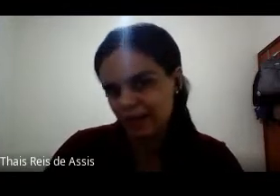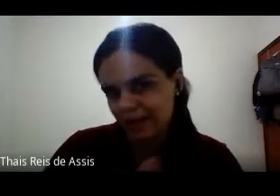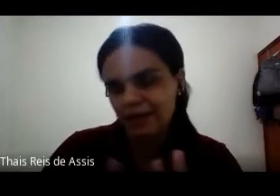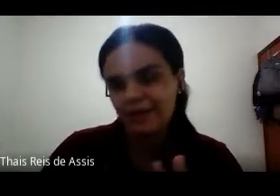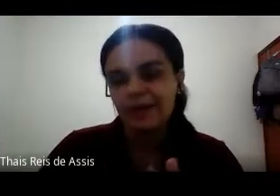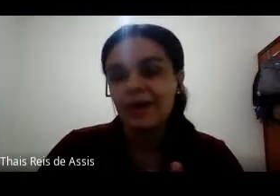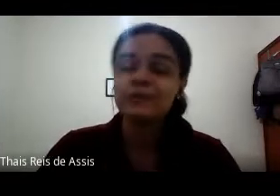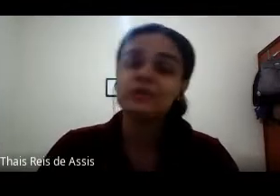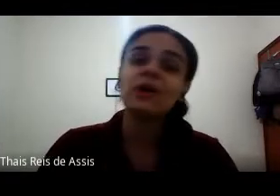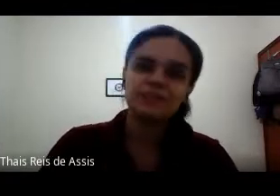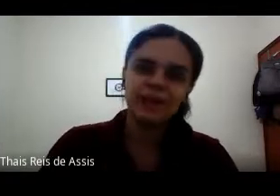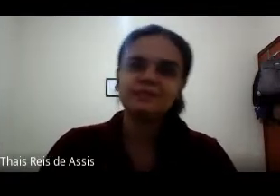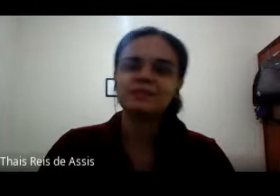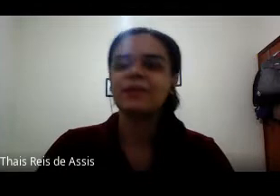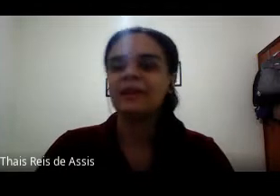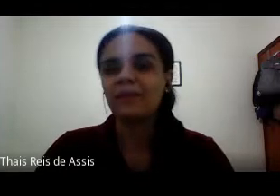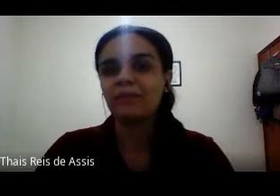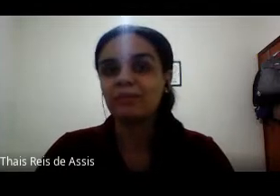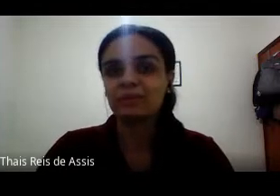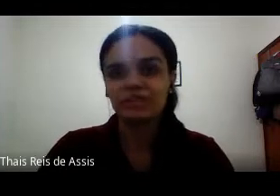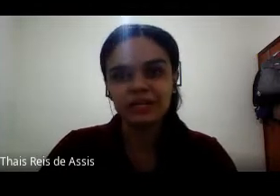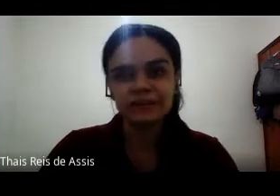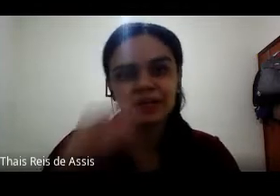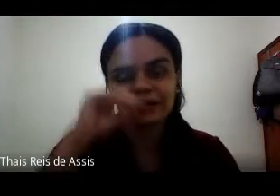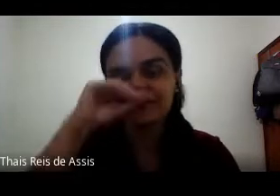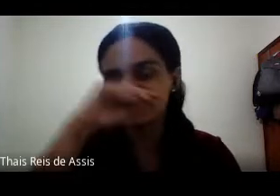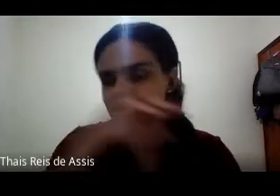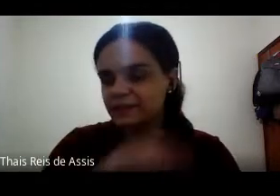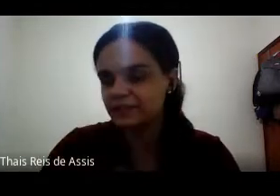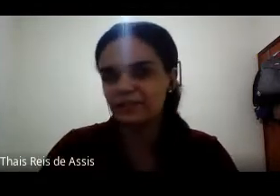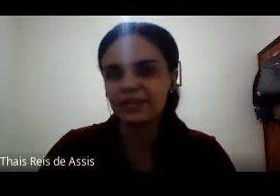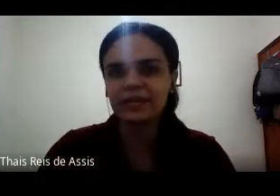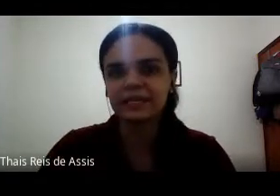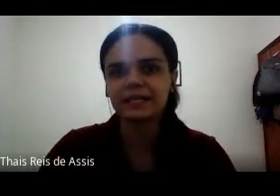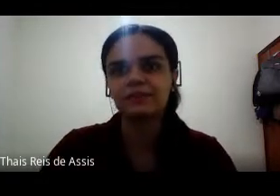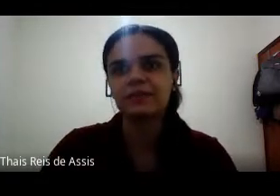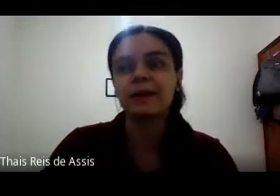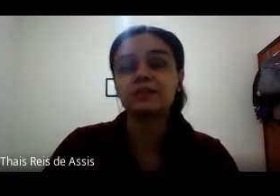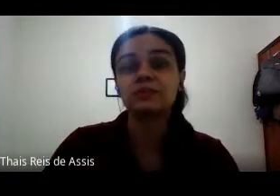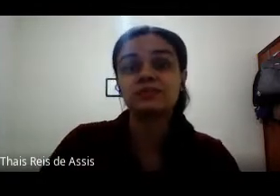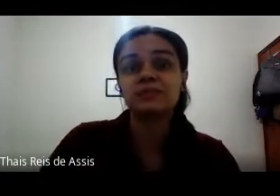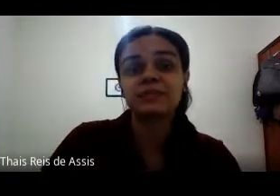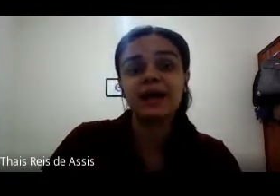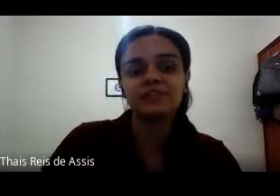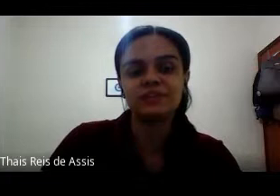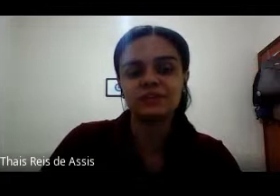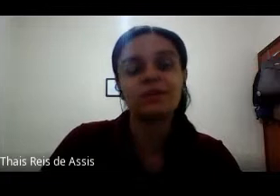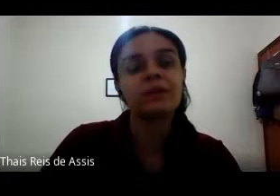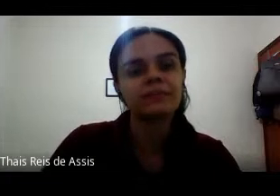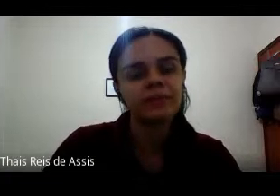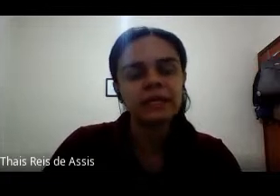é um lugar. É uma escola de massa, mas não, ela não é uma homogênea. Cada vez mais a gente vê que essa questão do debate sobre a diversidade